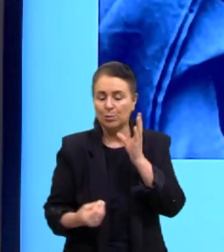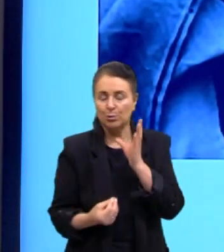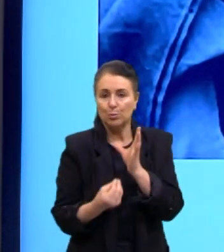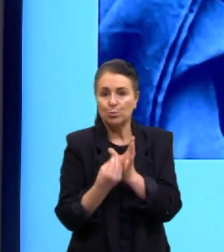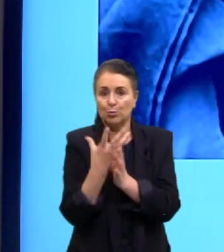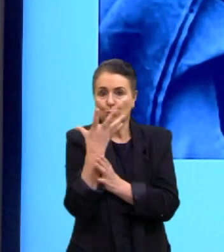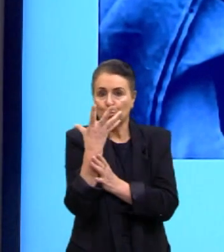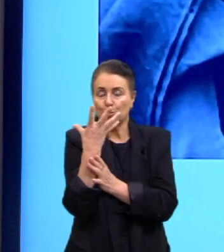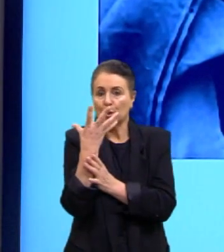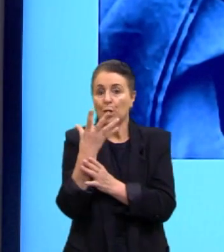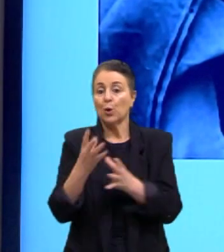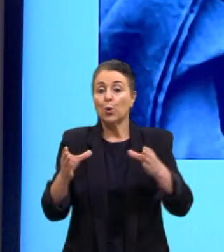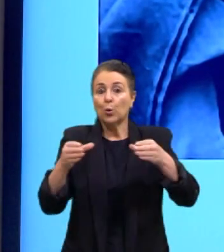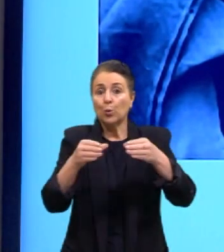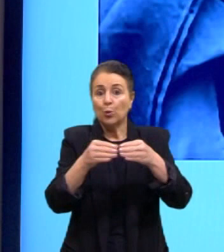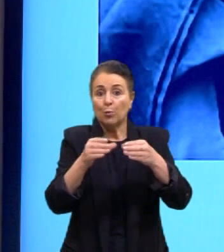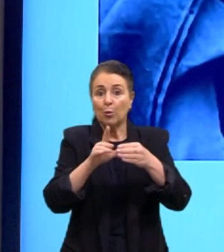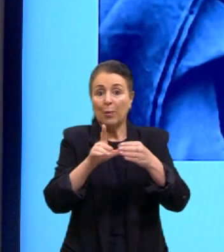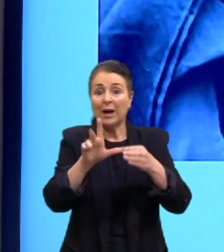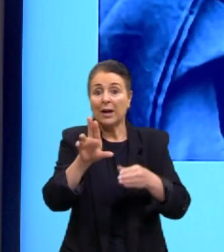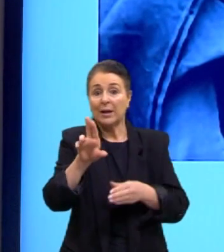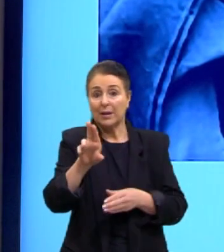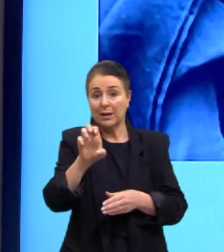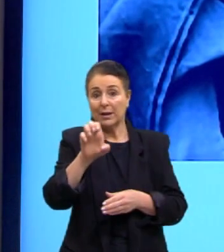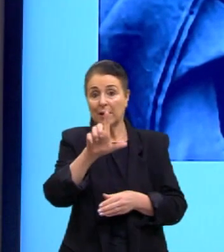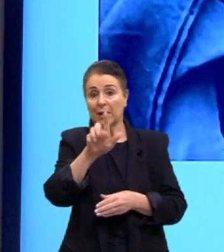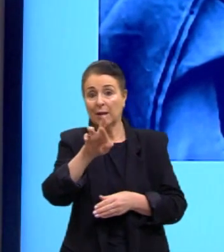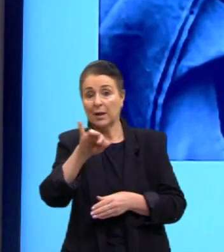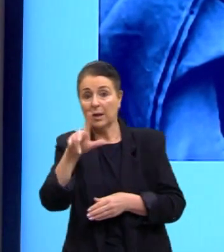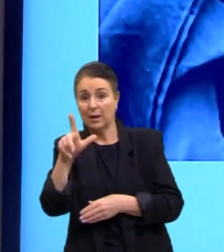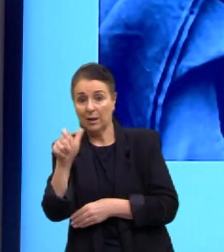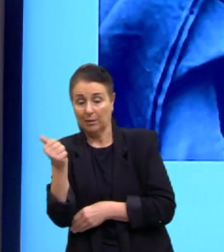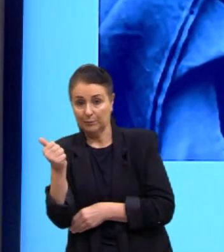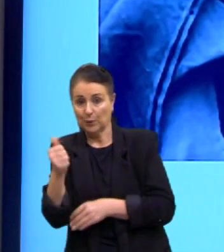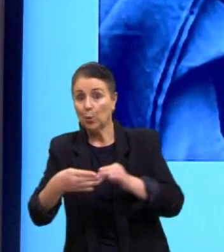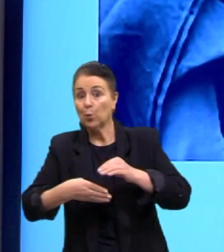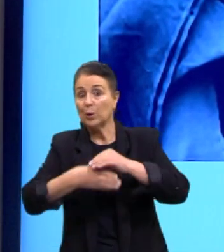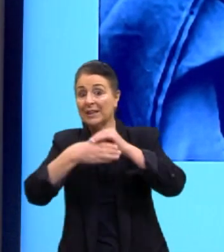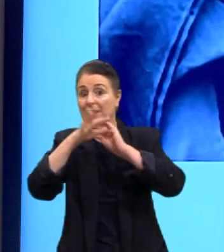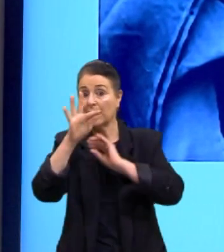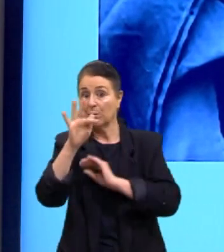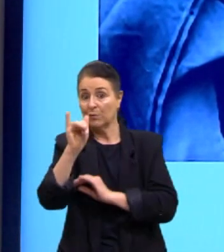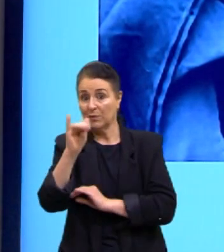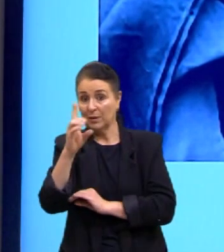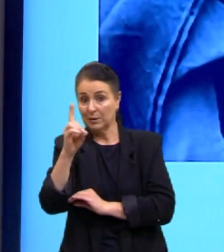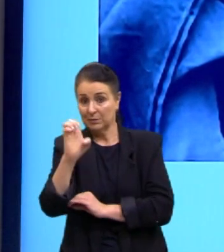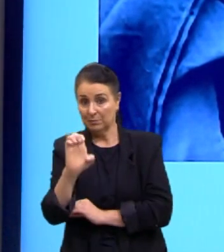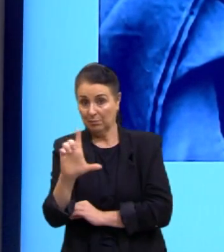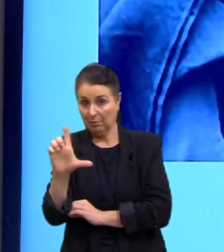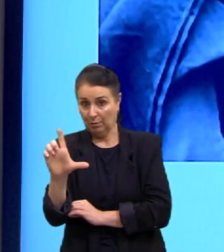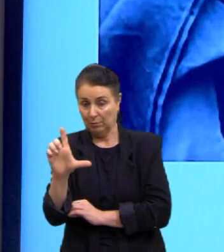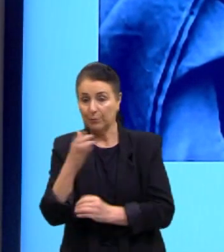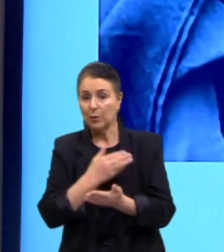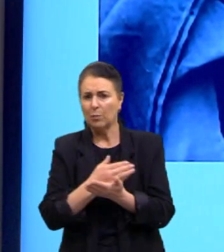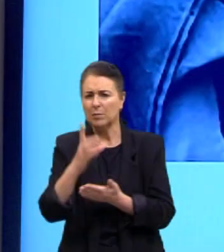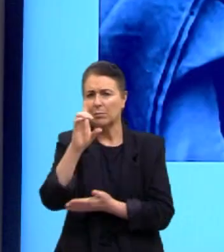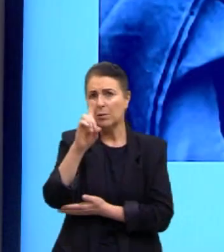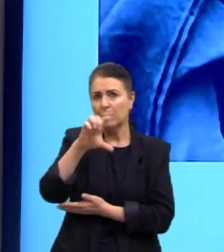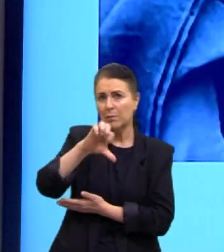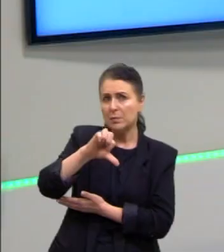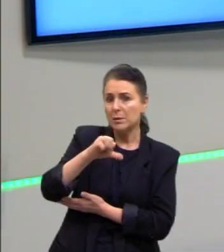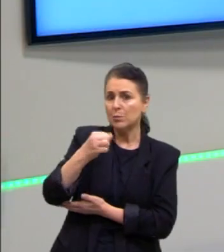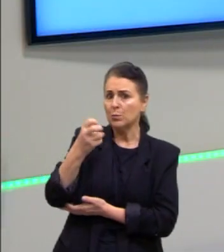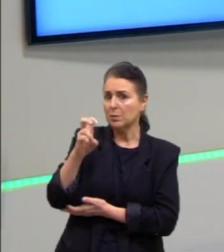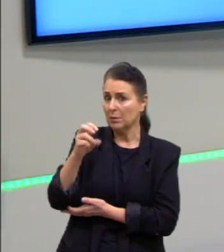uma Guerrilha liderada aí por Fidel Castro que vai se instalar né a partir de 1953